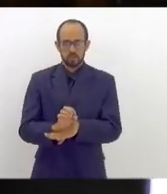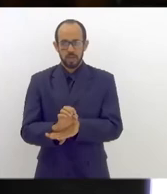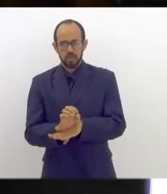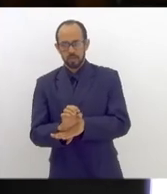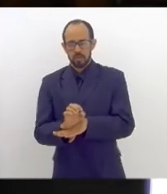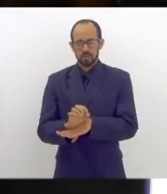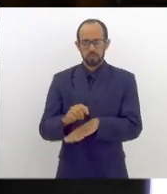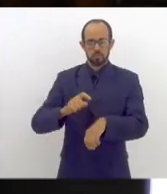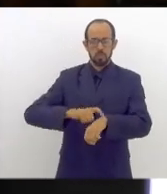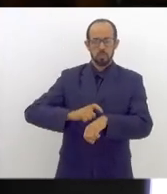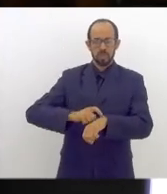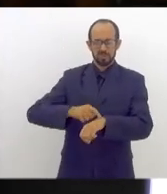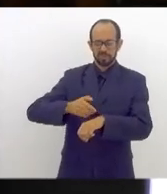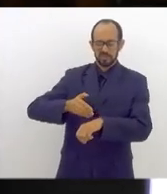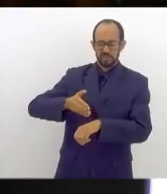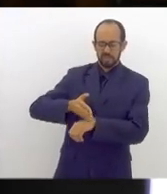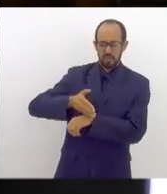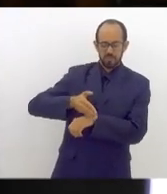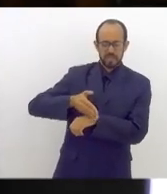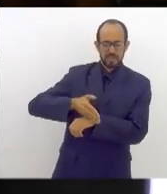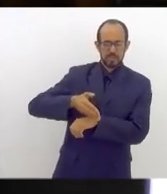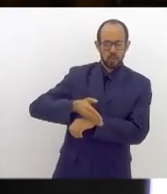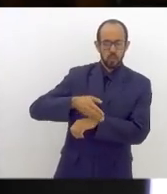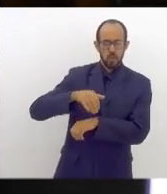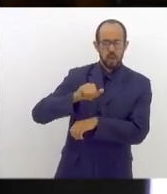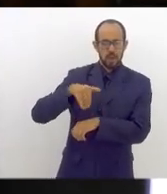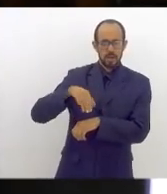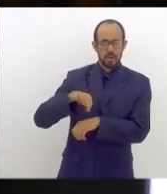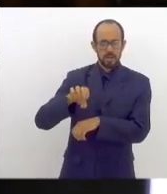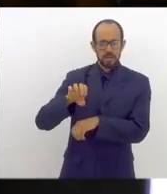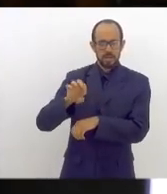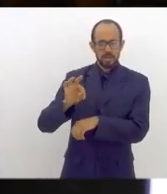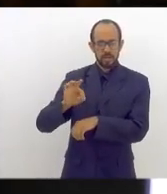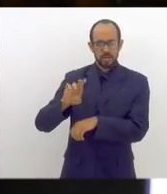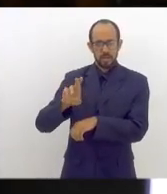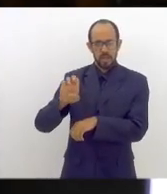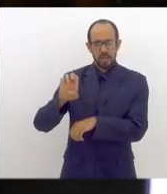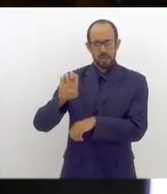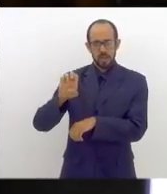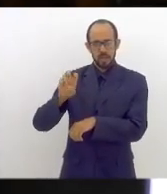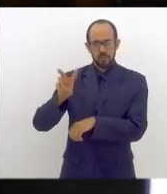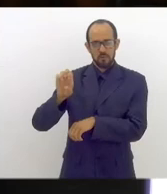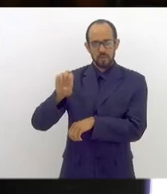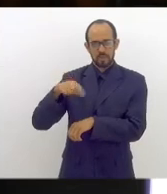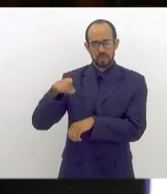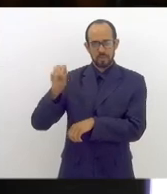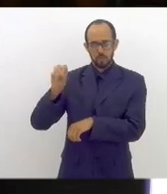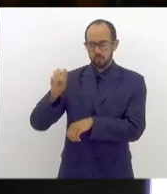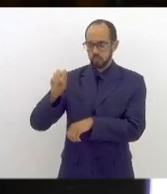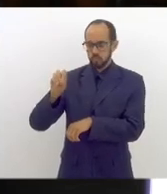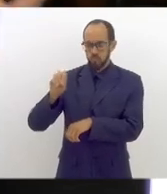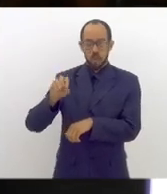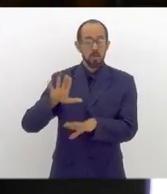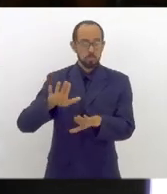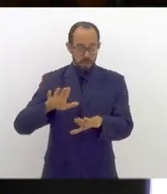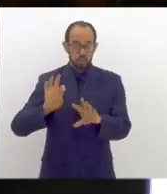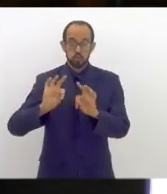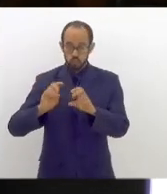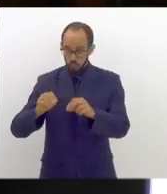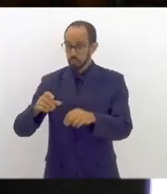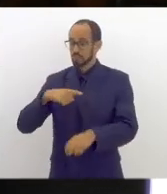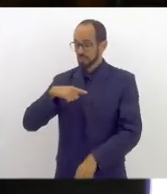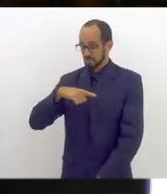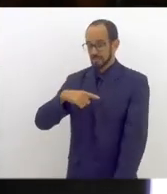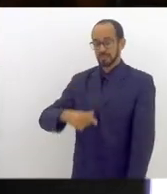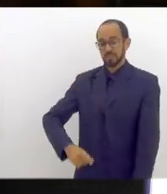eu lembro bem intervenção Federal Aí eu falava mais gente o estado da intervenção Federal Não interessa a gente quer ir para o Rio